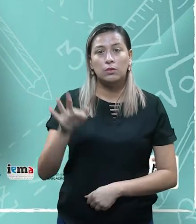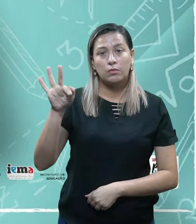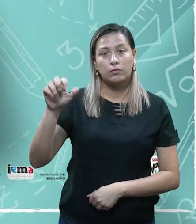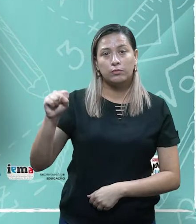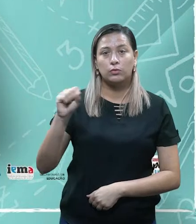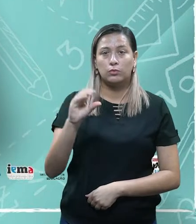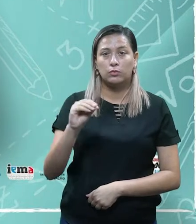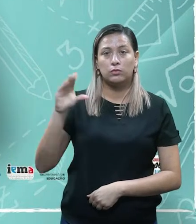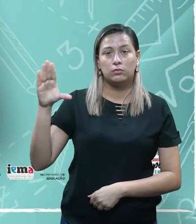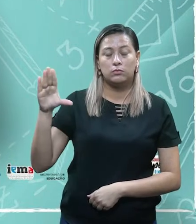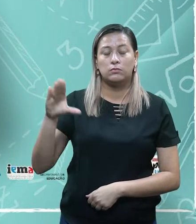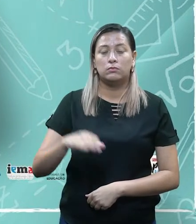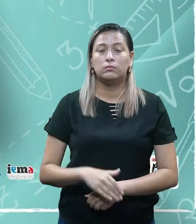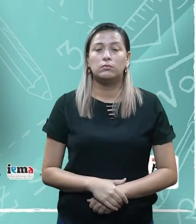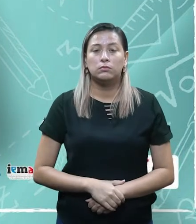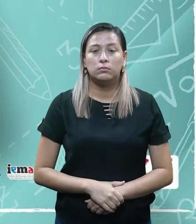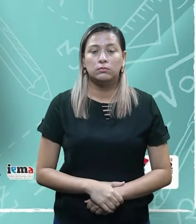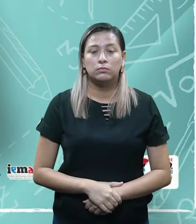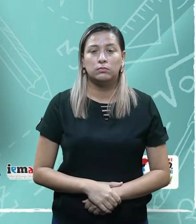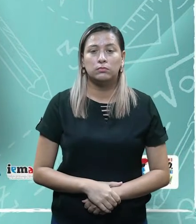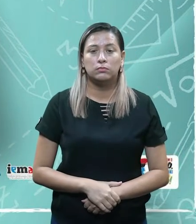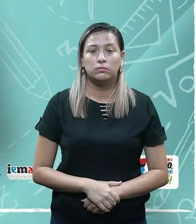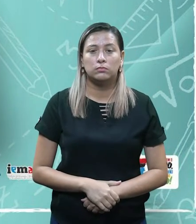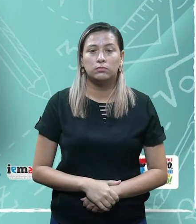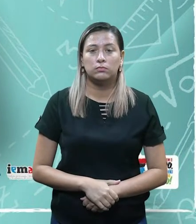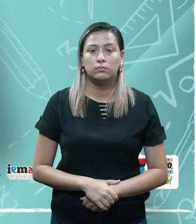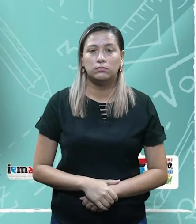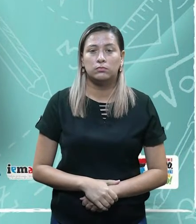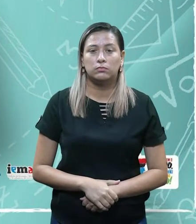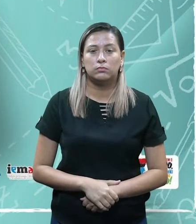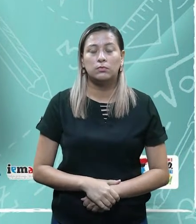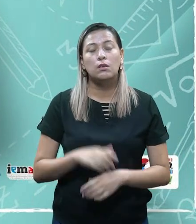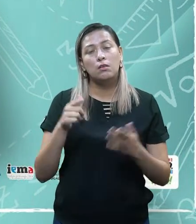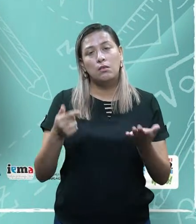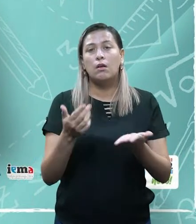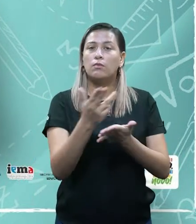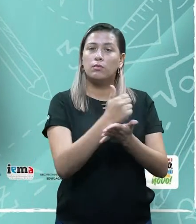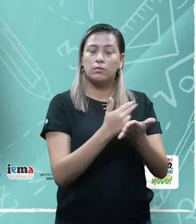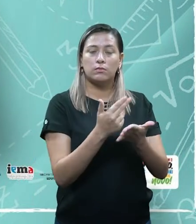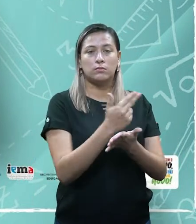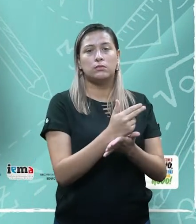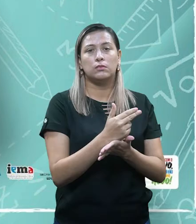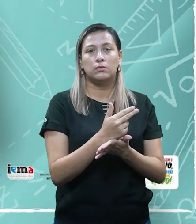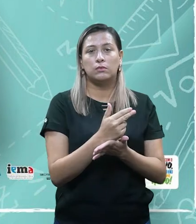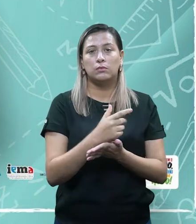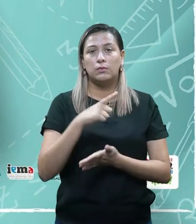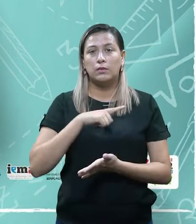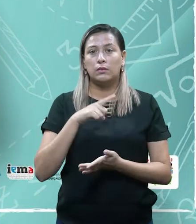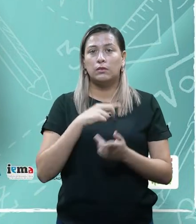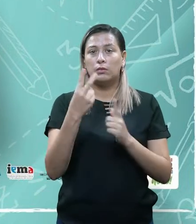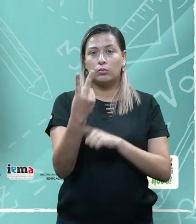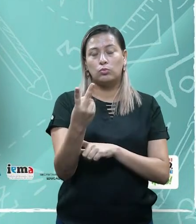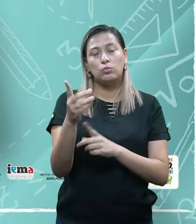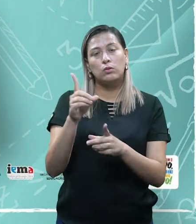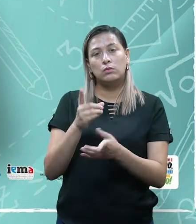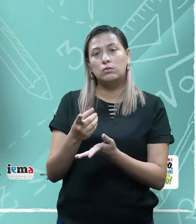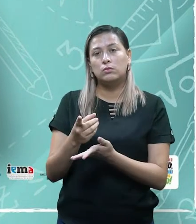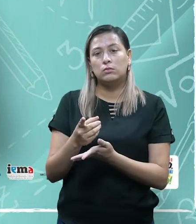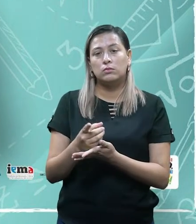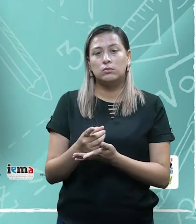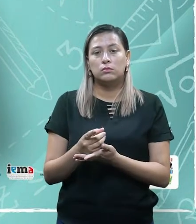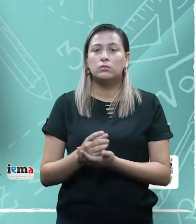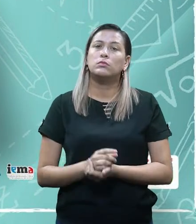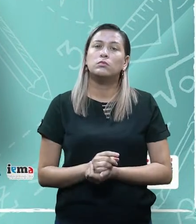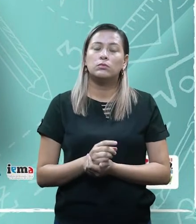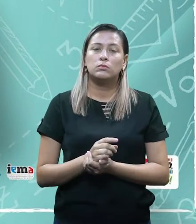acontece? Ele só vai conseguir fazer os desenhos em duas direções, na direção vertical e